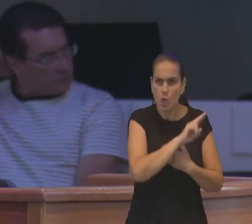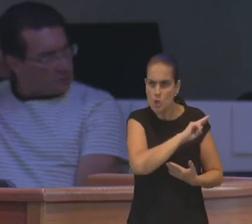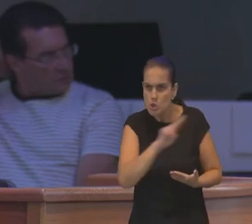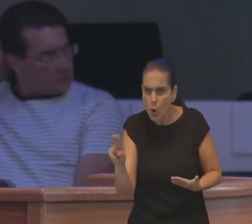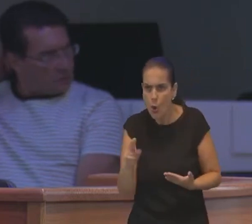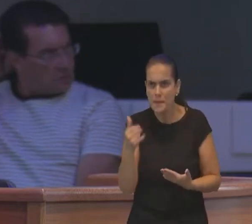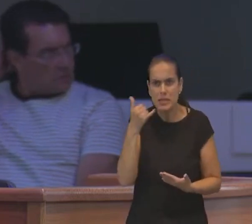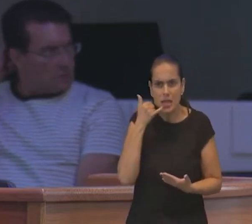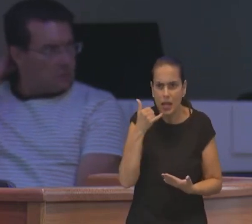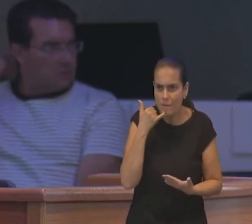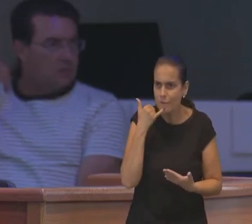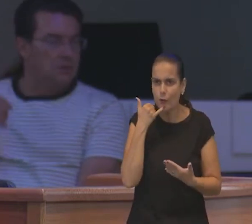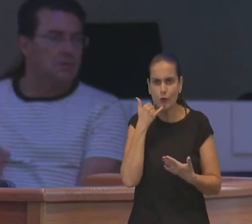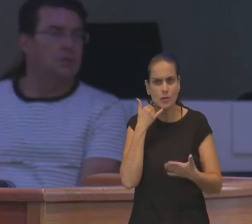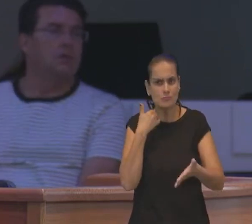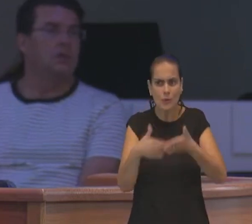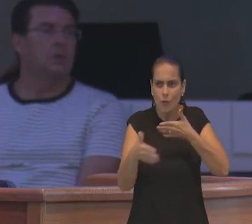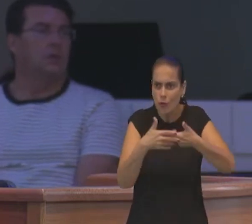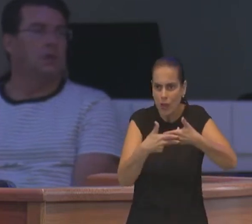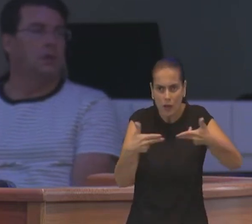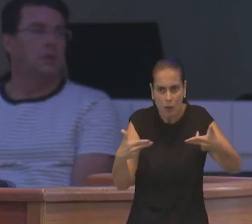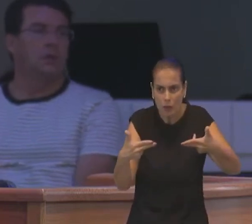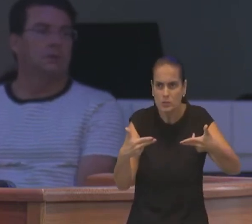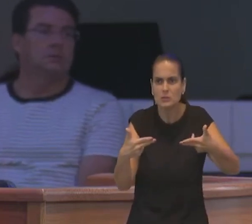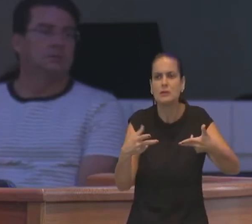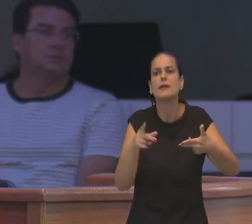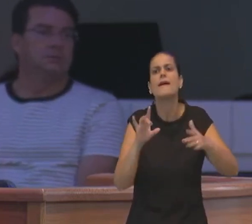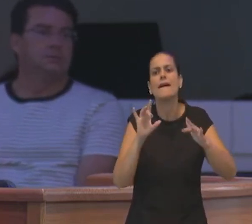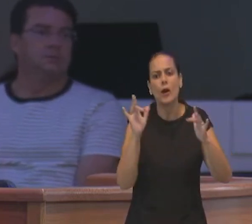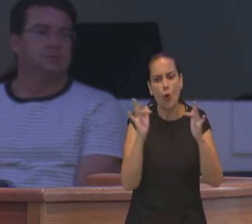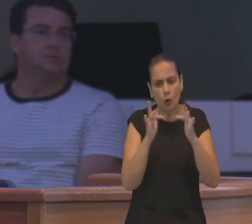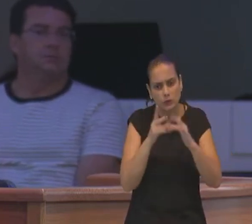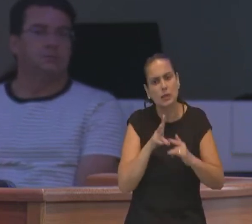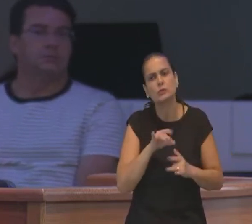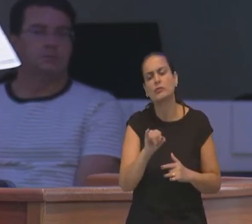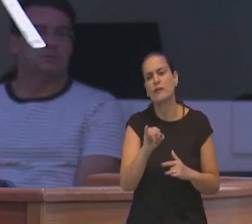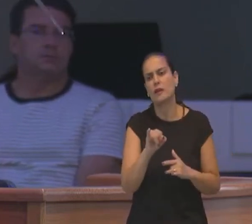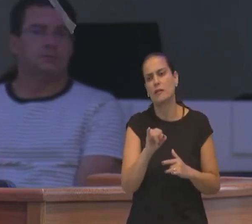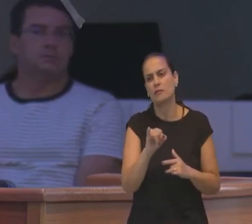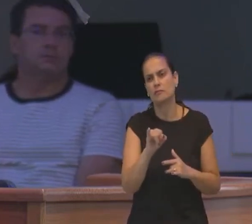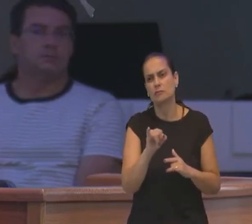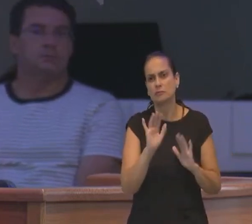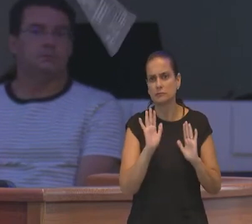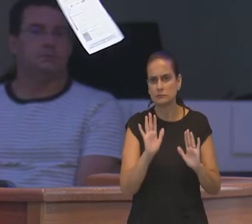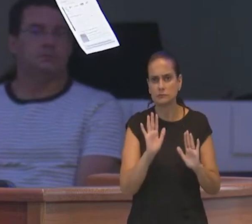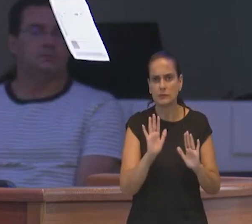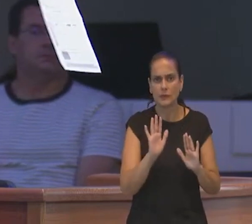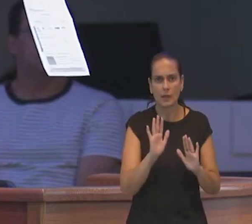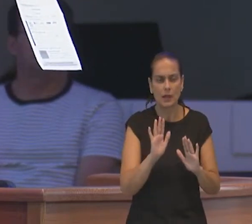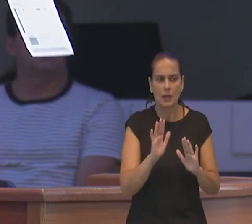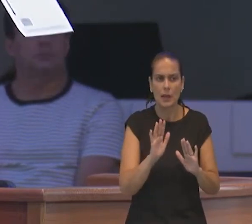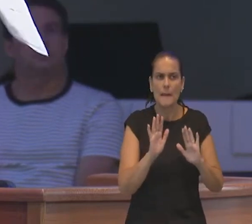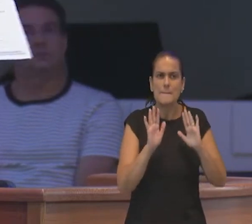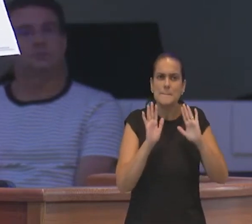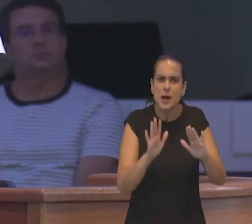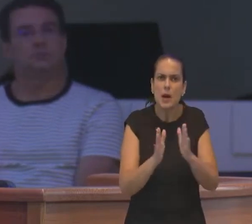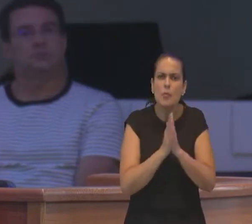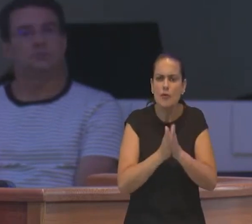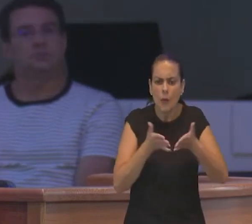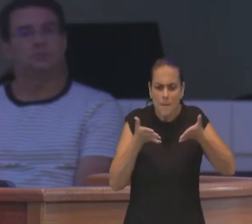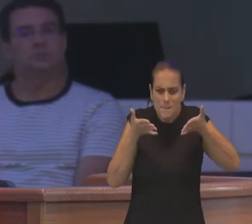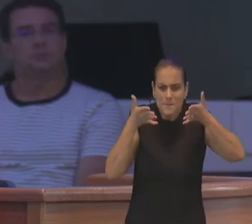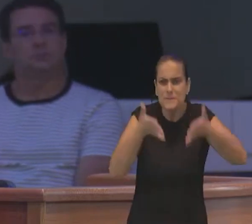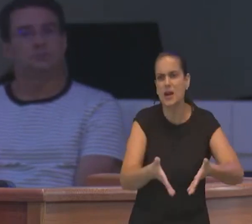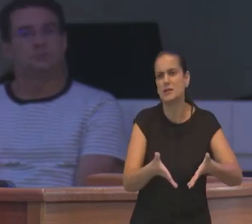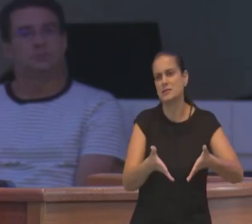seu telefone, que a gente entra em contato. Ok? Mas não deixe de